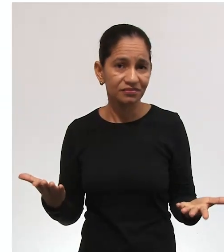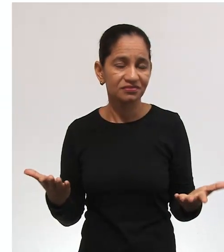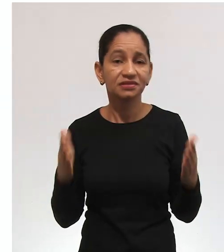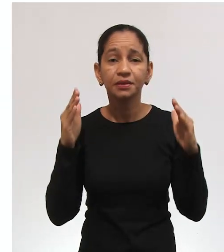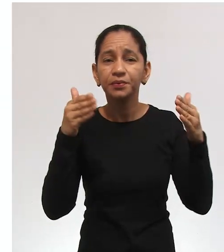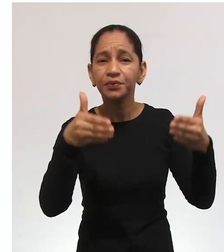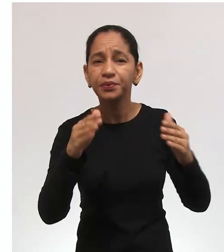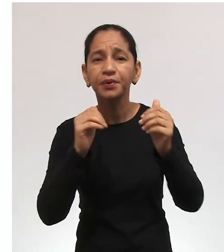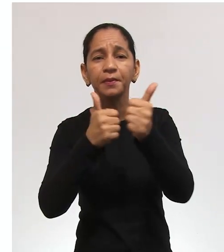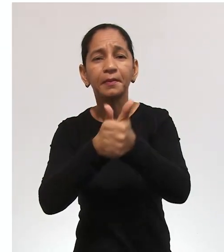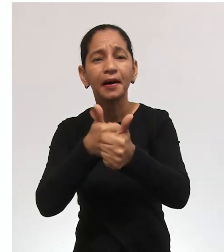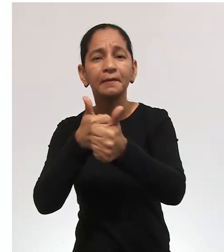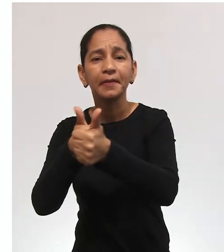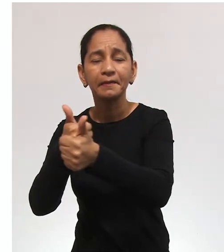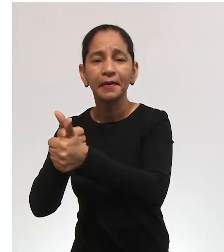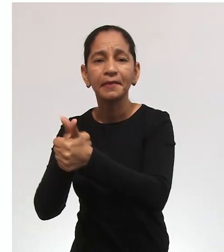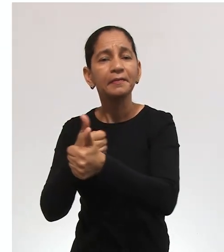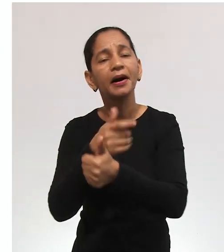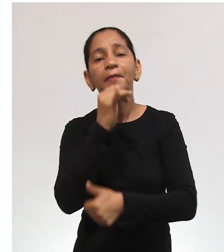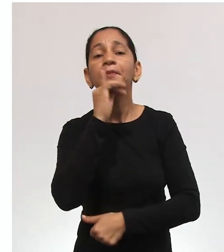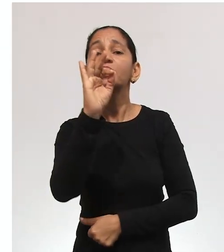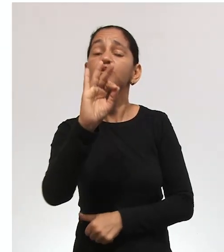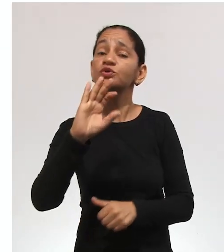sempre norteados pelos princípios